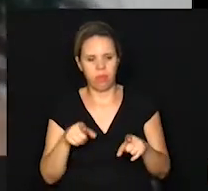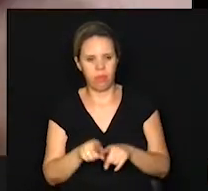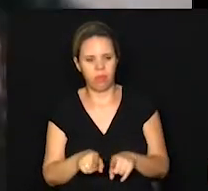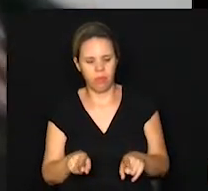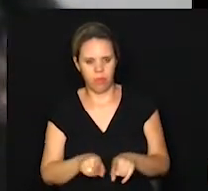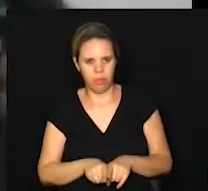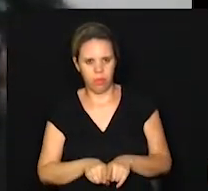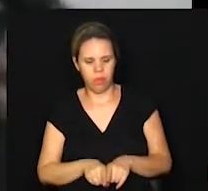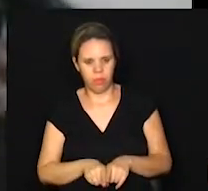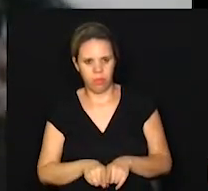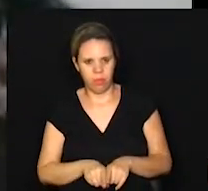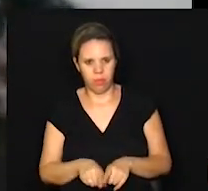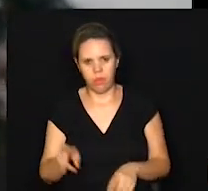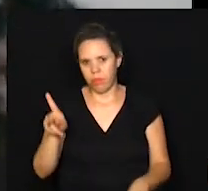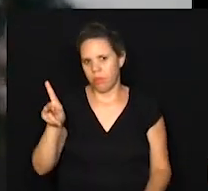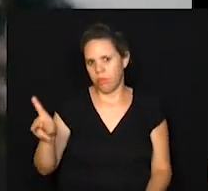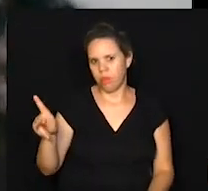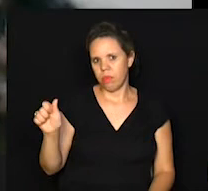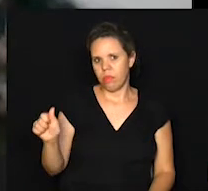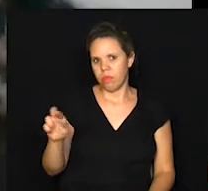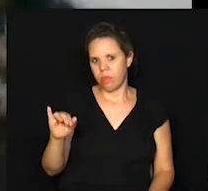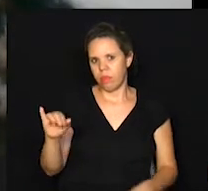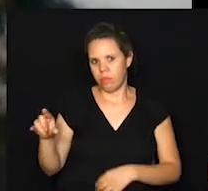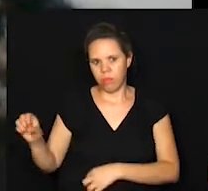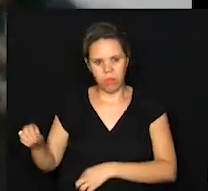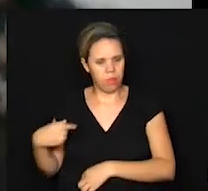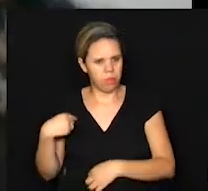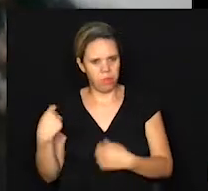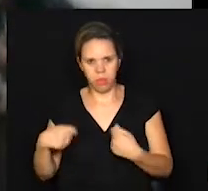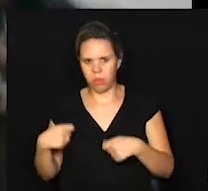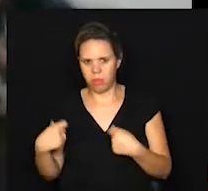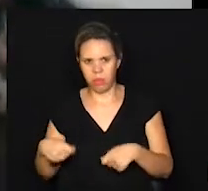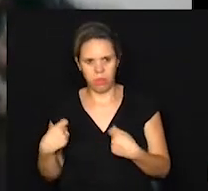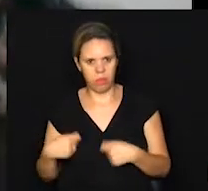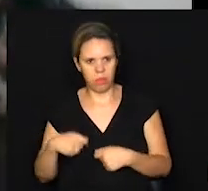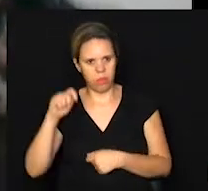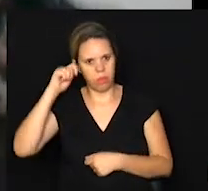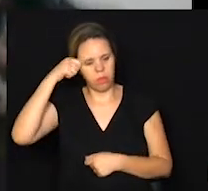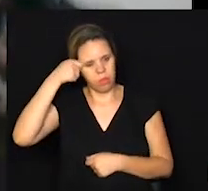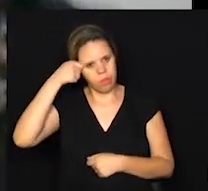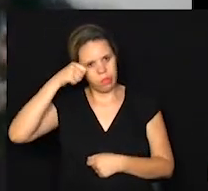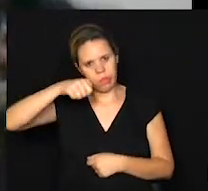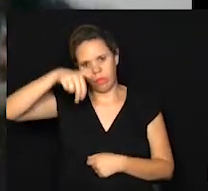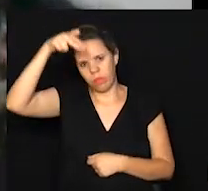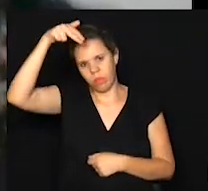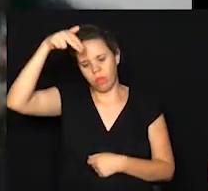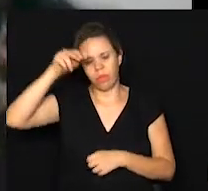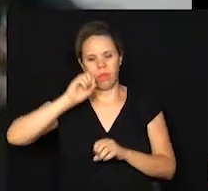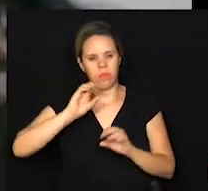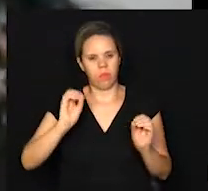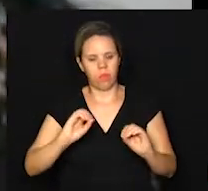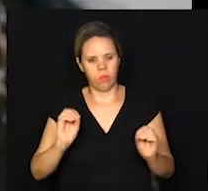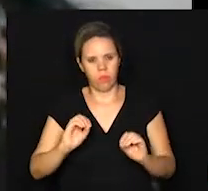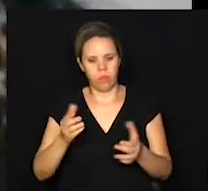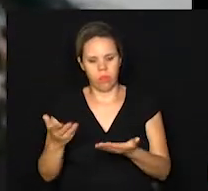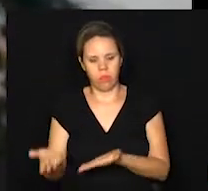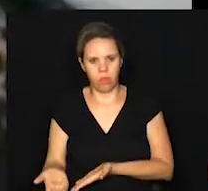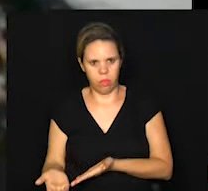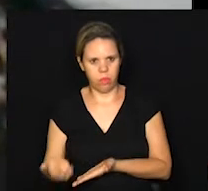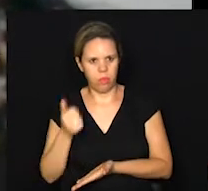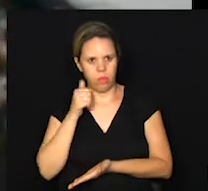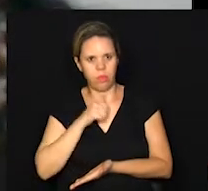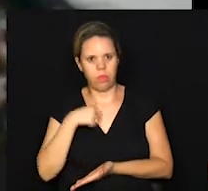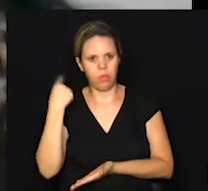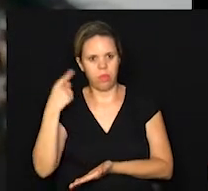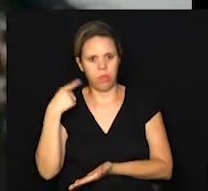no Campus Paraíso, de um aluno dizer que não precisava de preto nordestino ensinando nada a ele. Ainda mais uma mulher louca